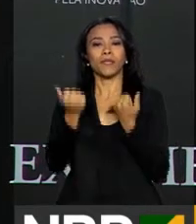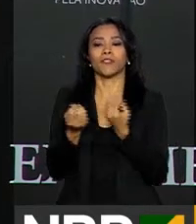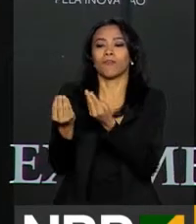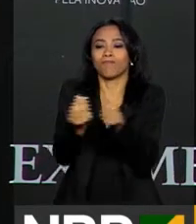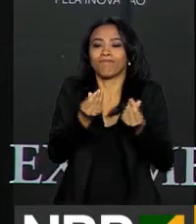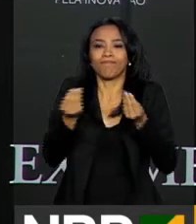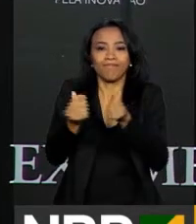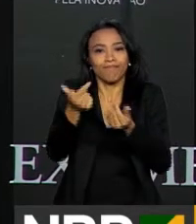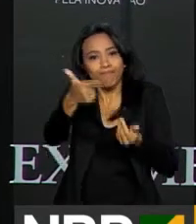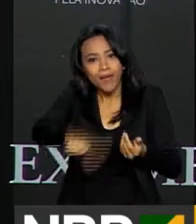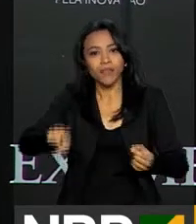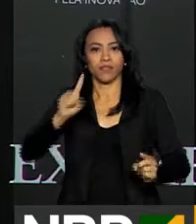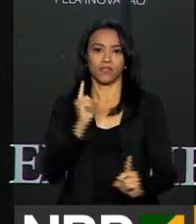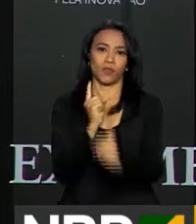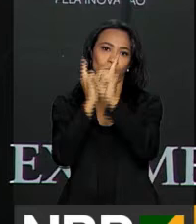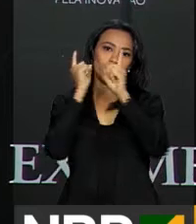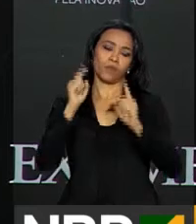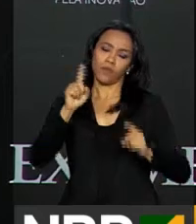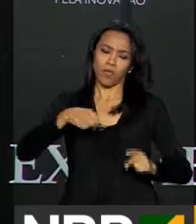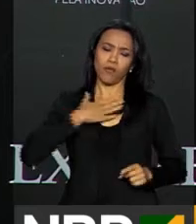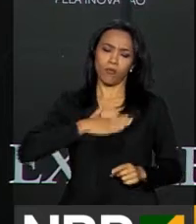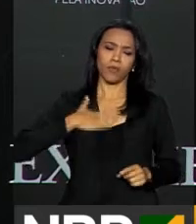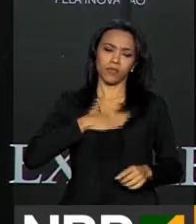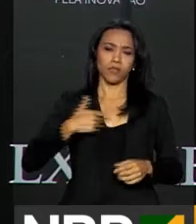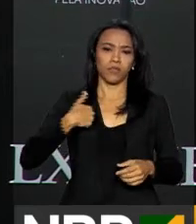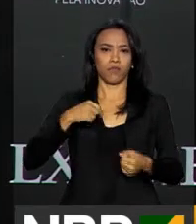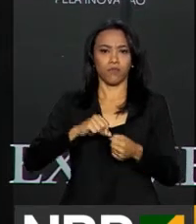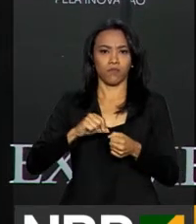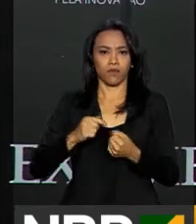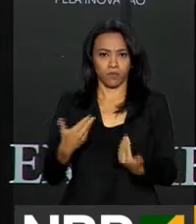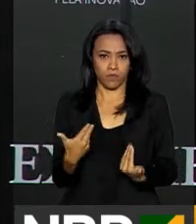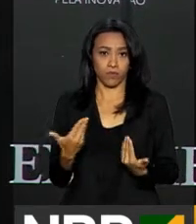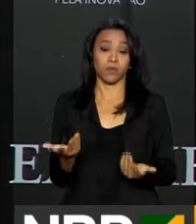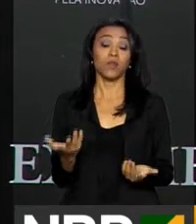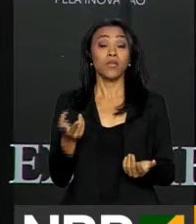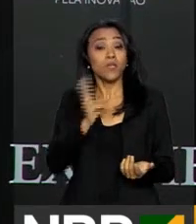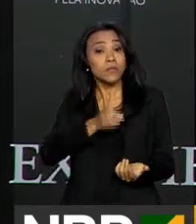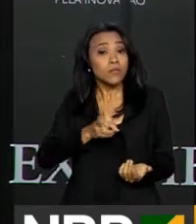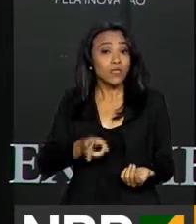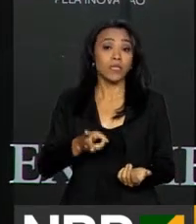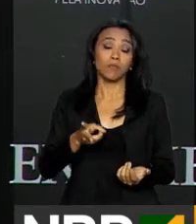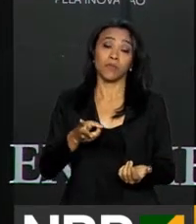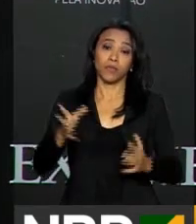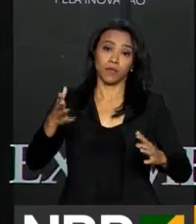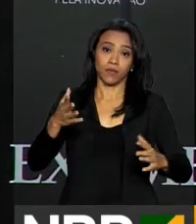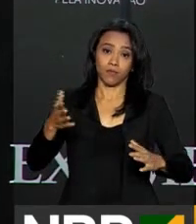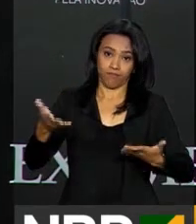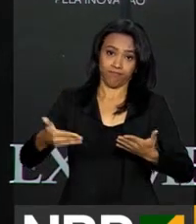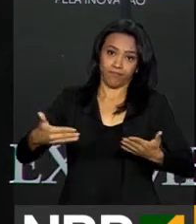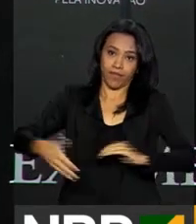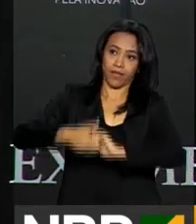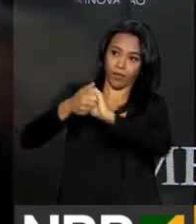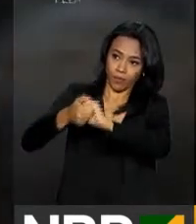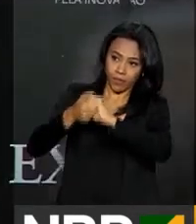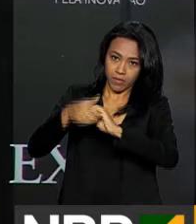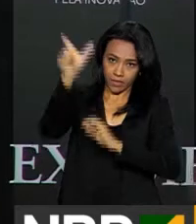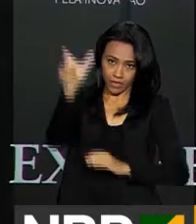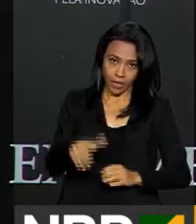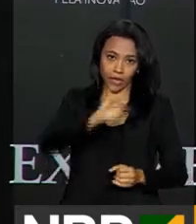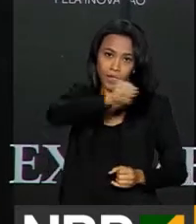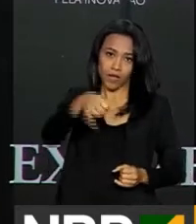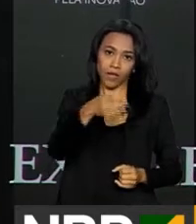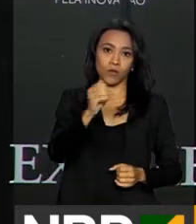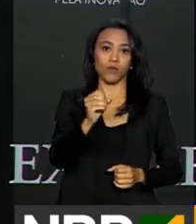encontro. Tenho muito prazer que eu faço isso. E até comento, além de cumprimentar o Jorge